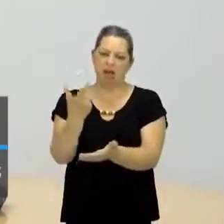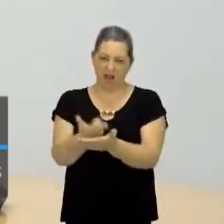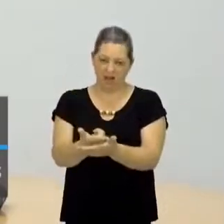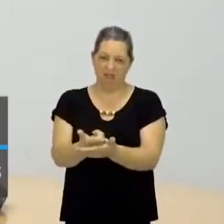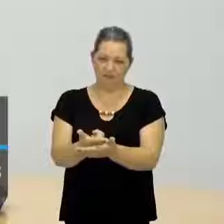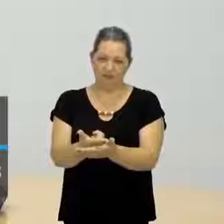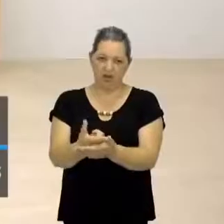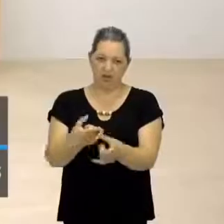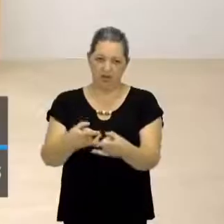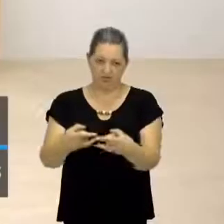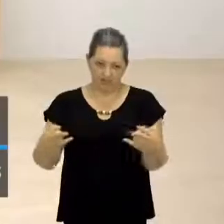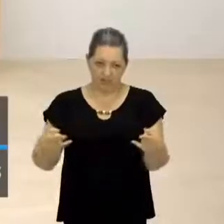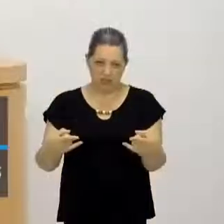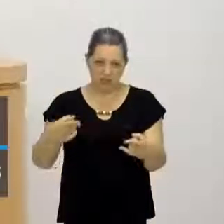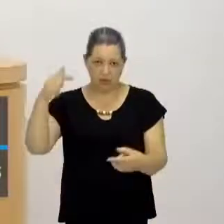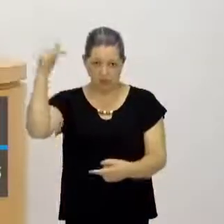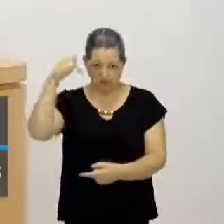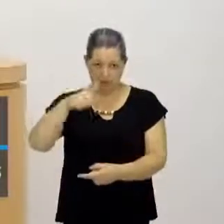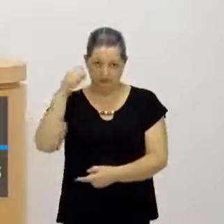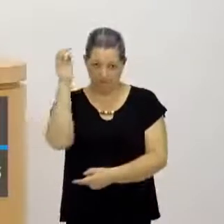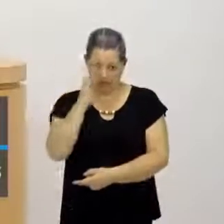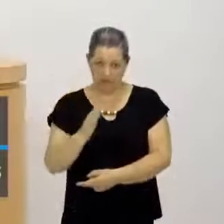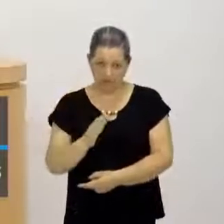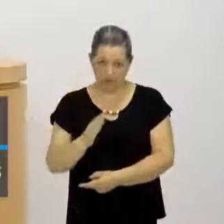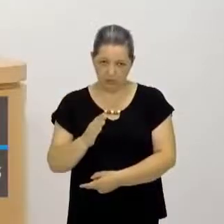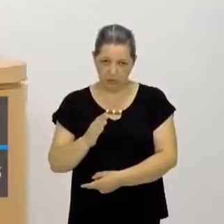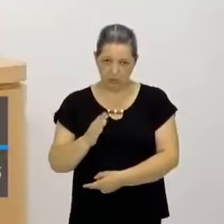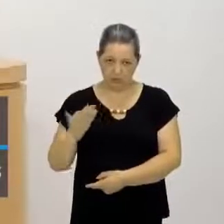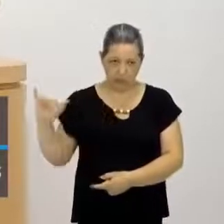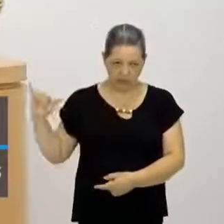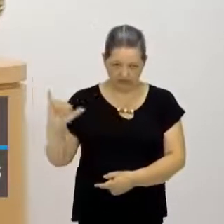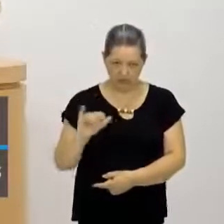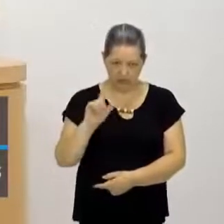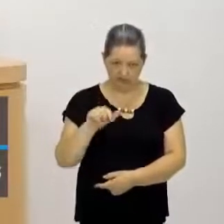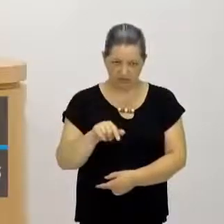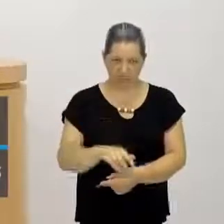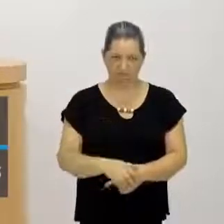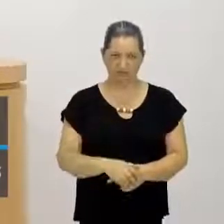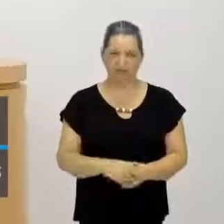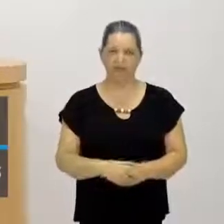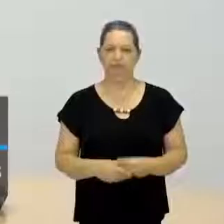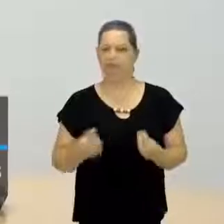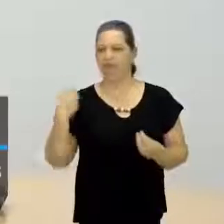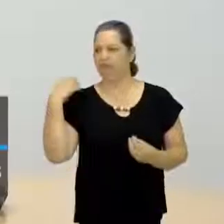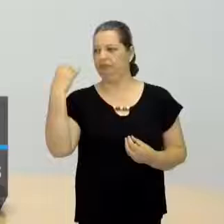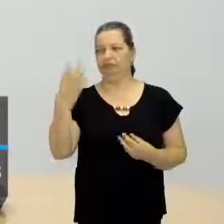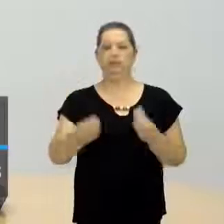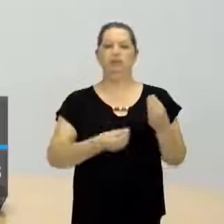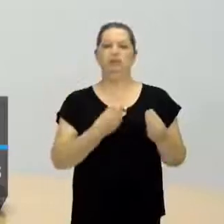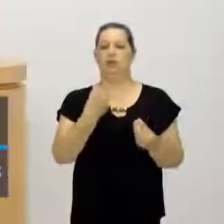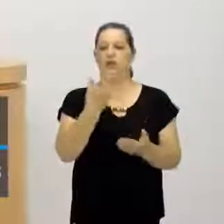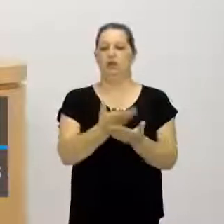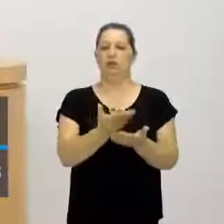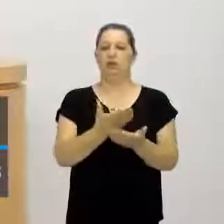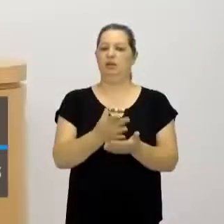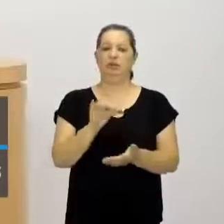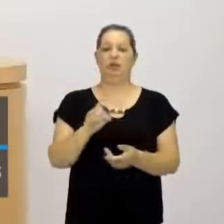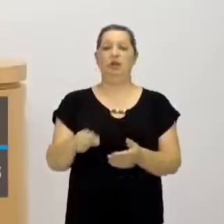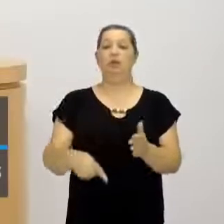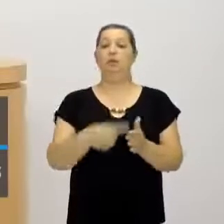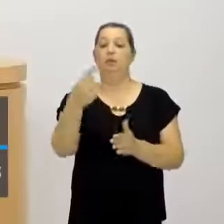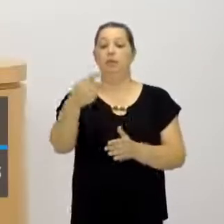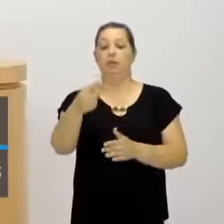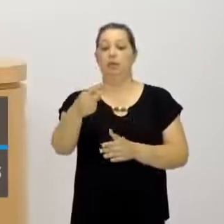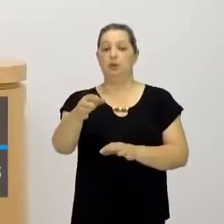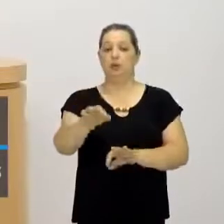o Brasil. Ótima pergunta. Vem aqui para um. Esse tema aqui daria muita, né? Não daria uma aula só. O primeiro